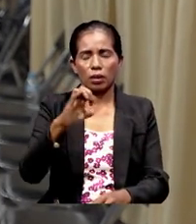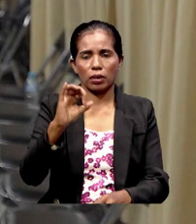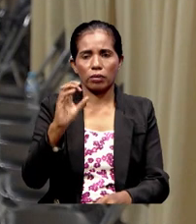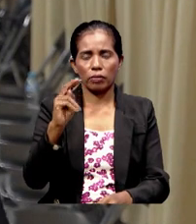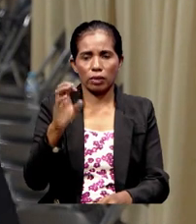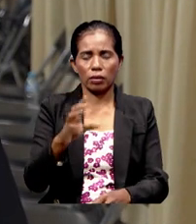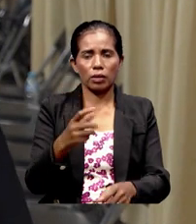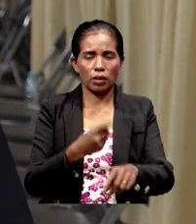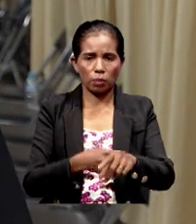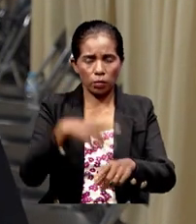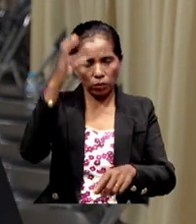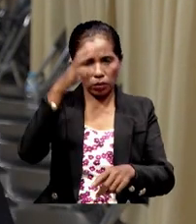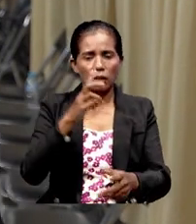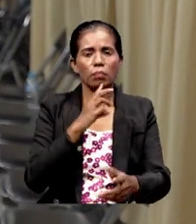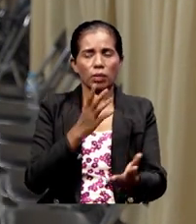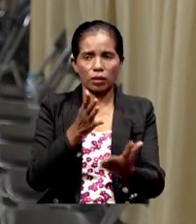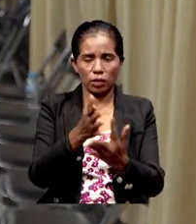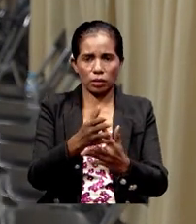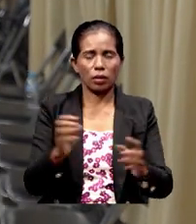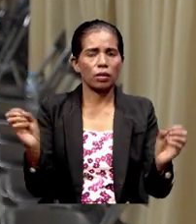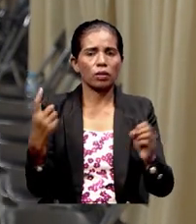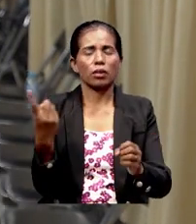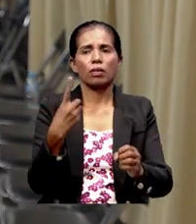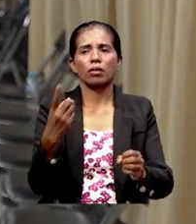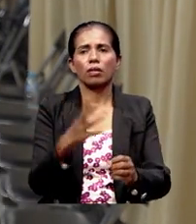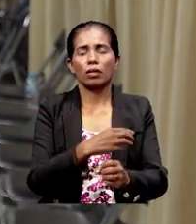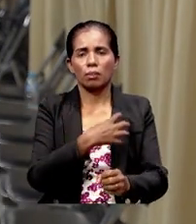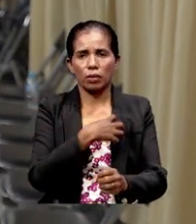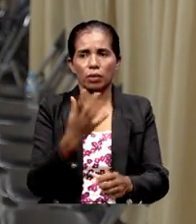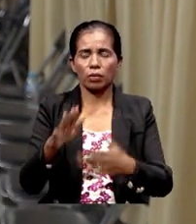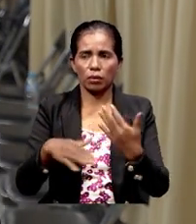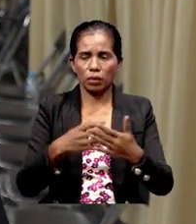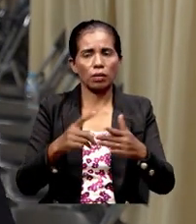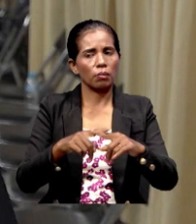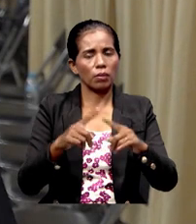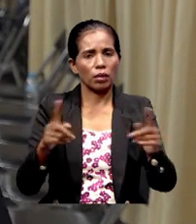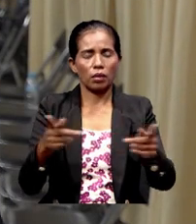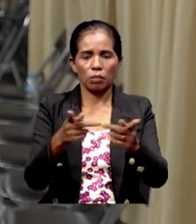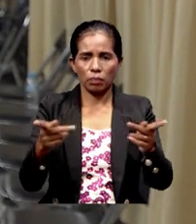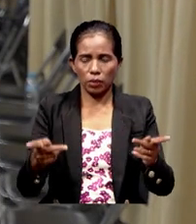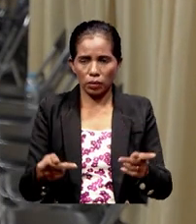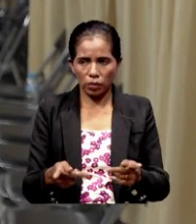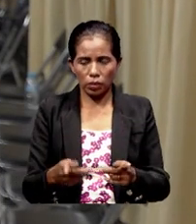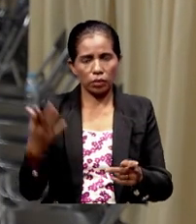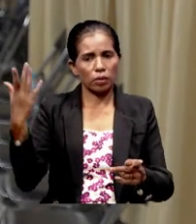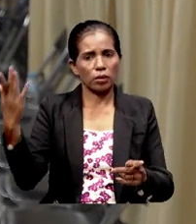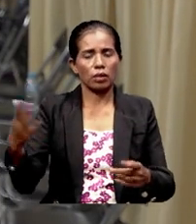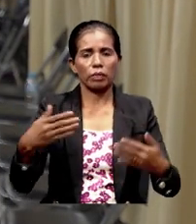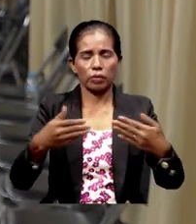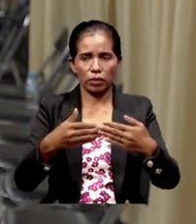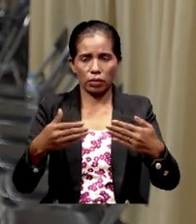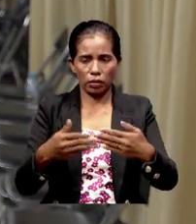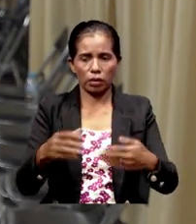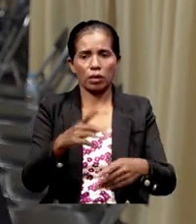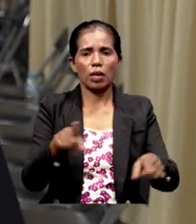uda nessa né be tama a la hora ni esquadra sene det mas iha mos posto sira iha fronteira nia malu